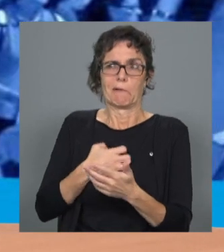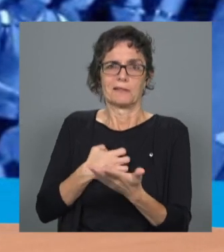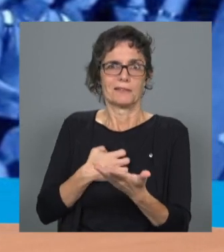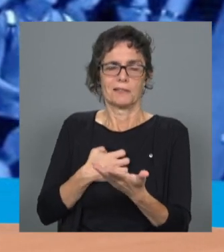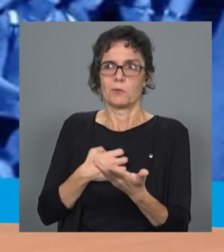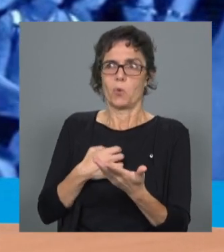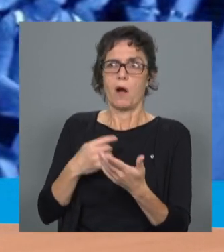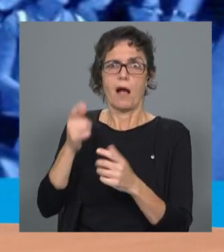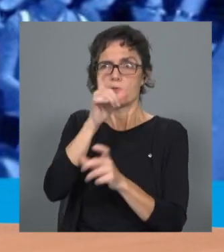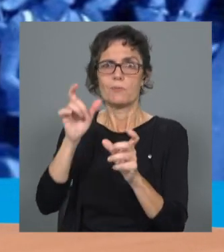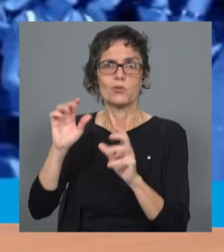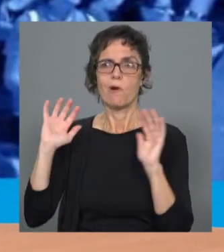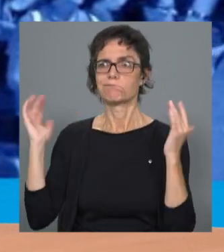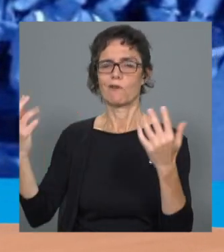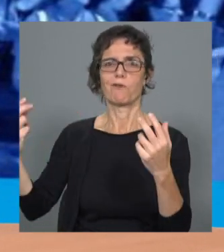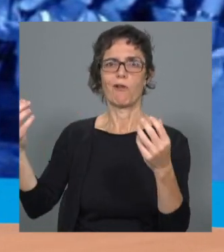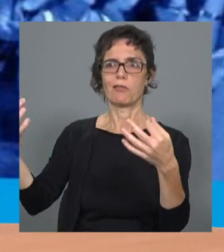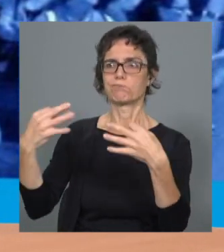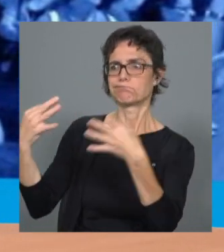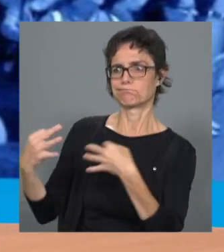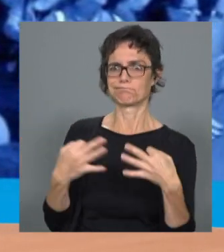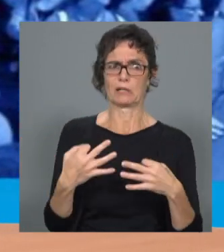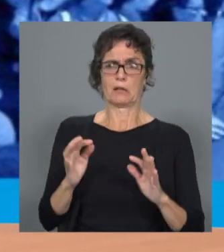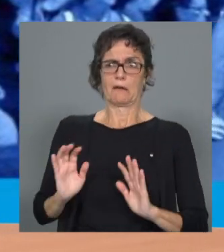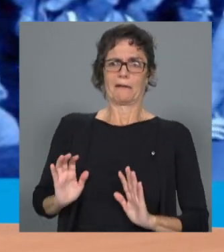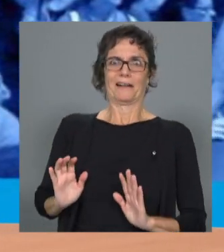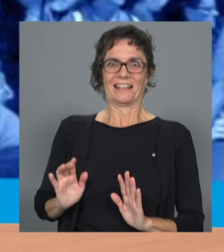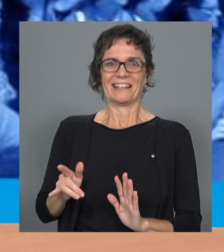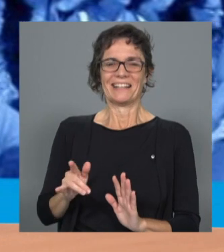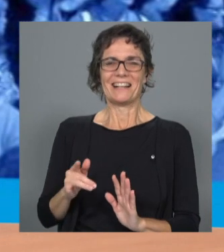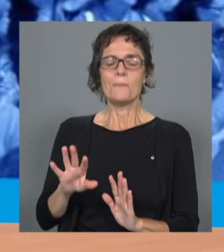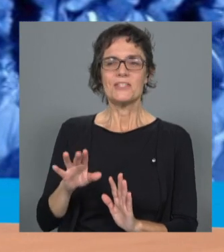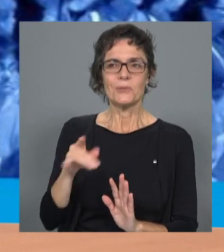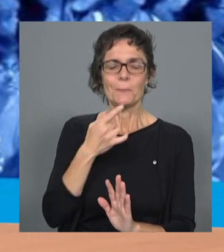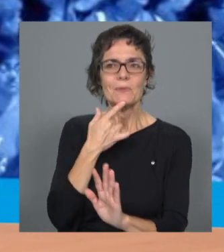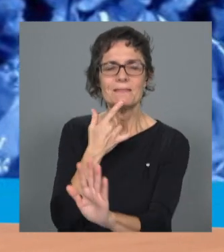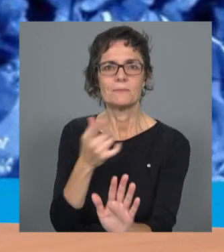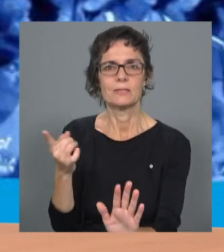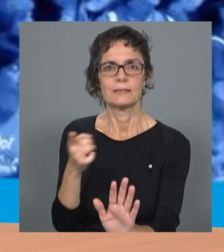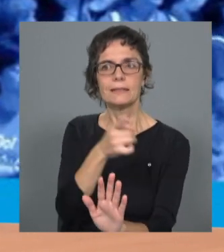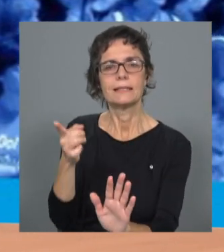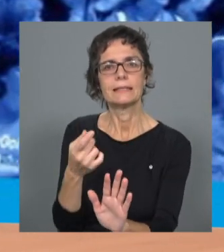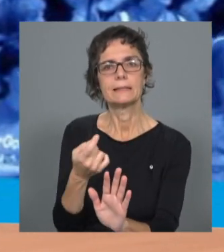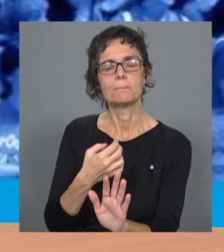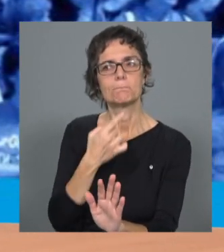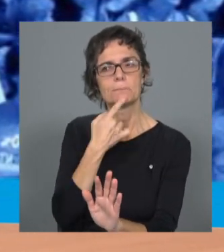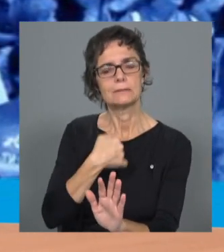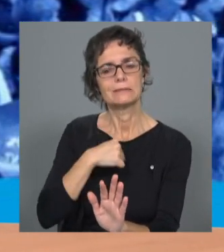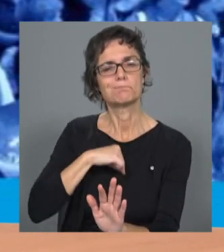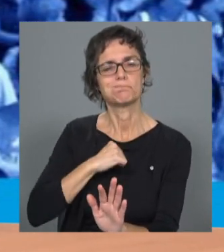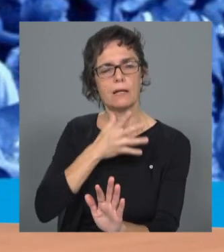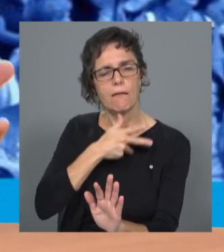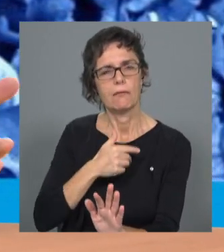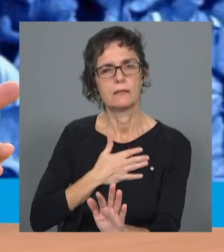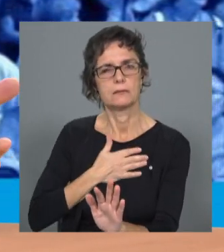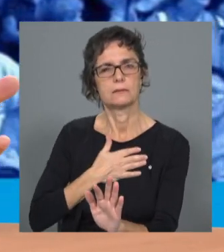tanta atenção, não gosto muito de muitas atenções. E eles sentiram necessidade de estar mais próximos, de acarinhar.